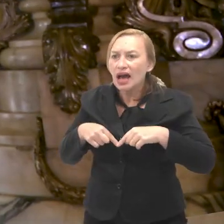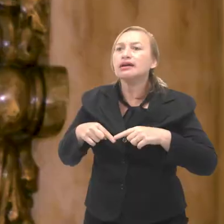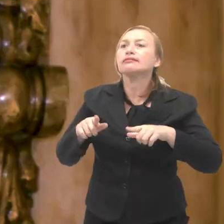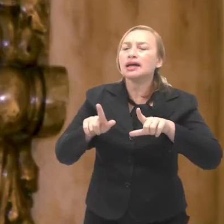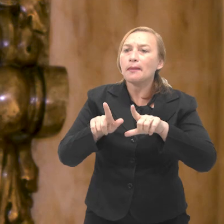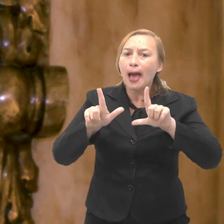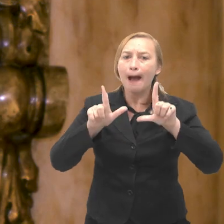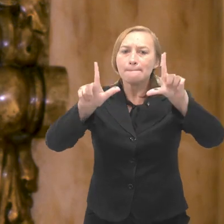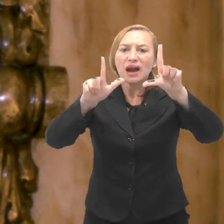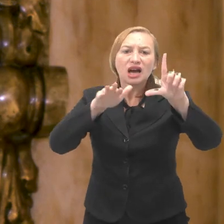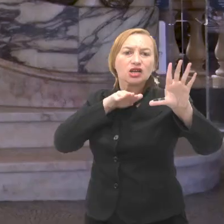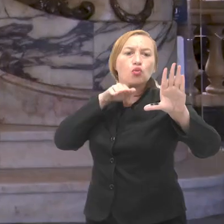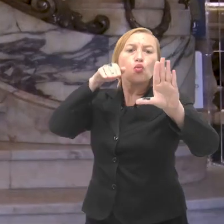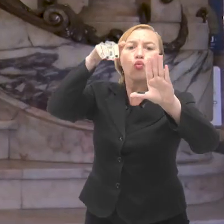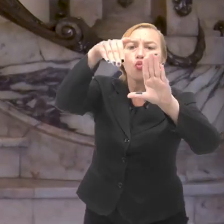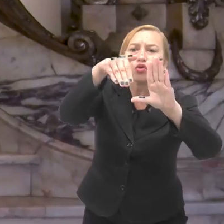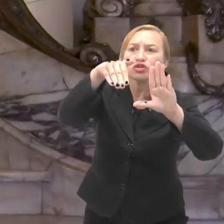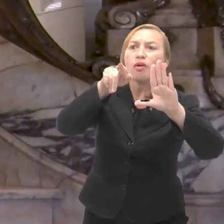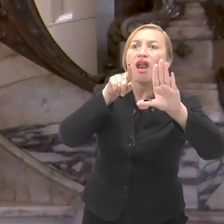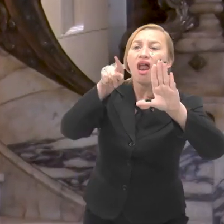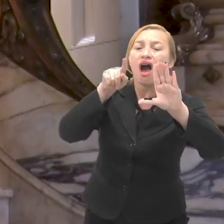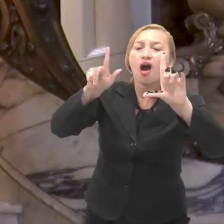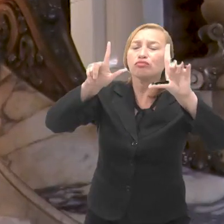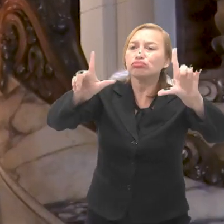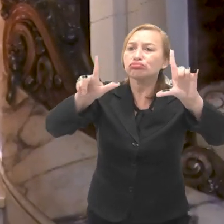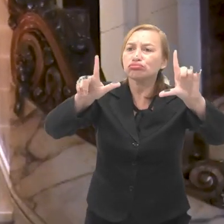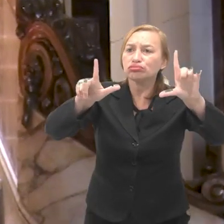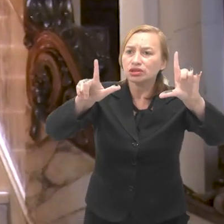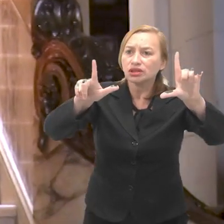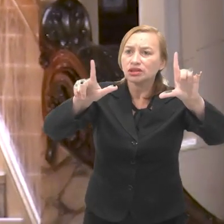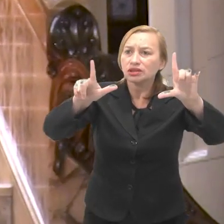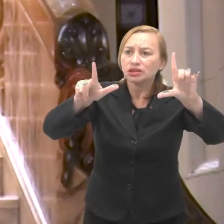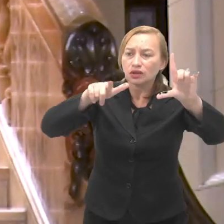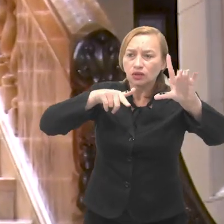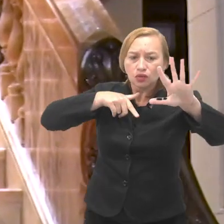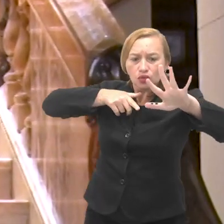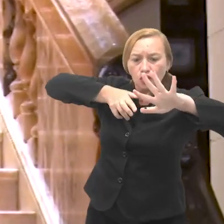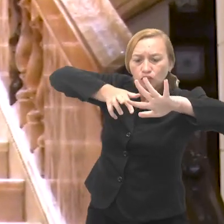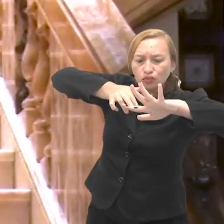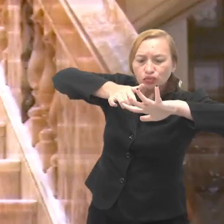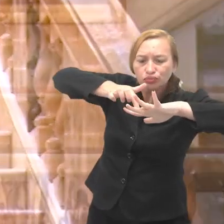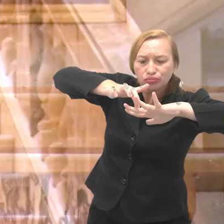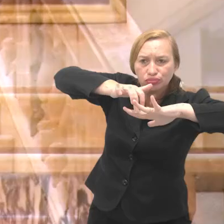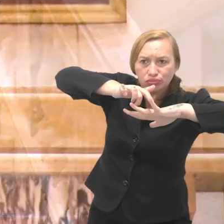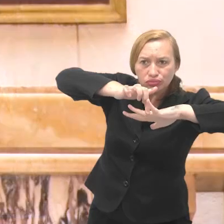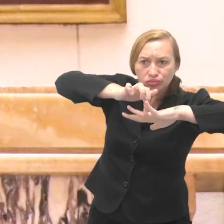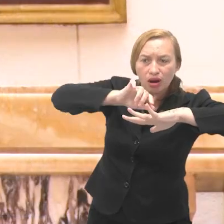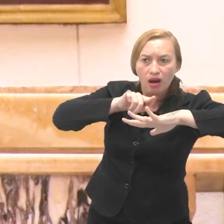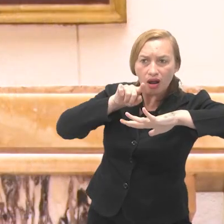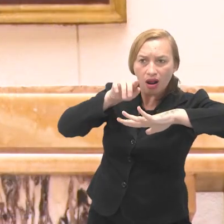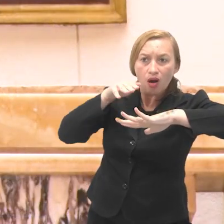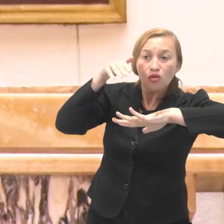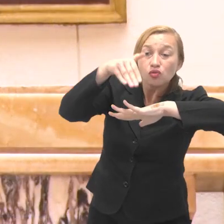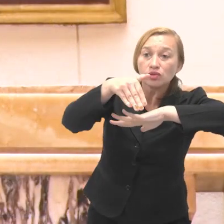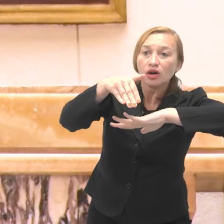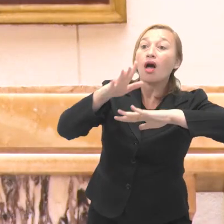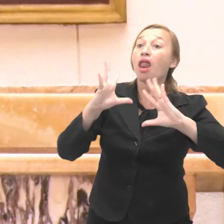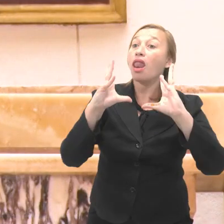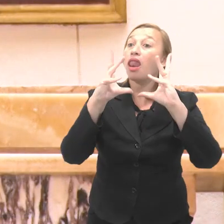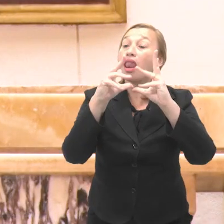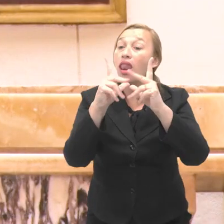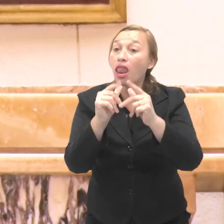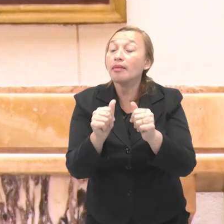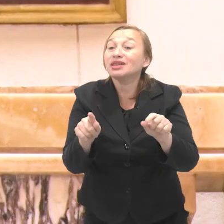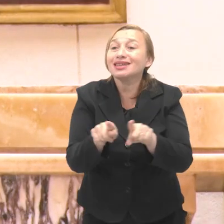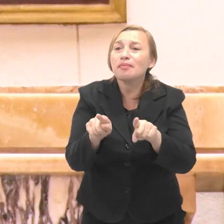ao Salão Nobre, né? A placa que está ali no final, no primeiro intervalo das escadas de acesso ao